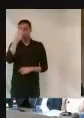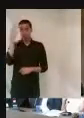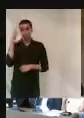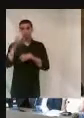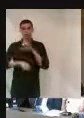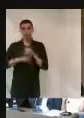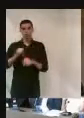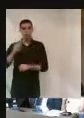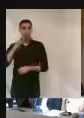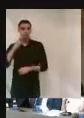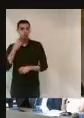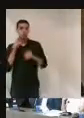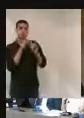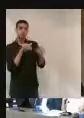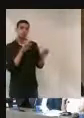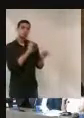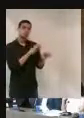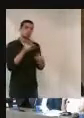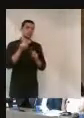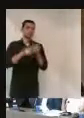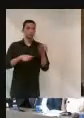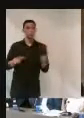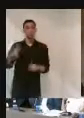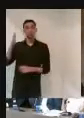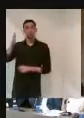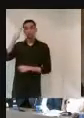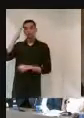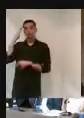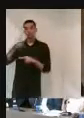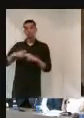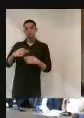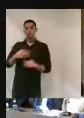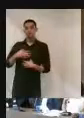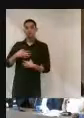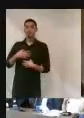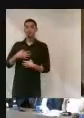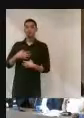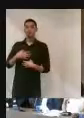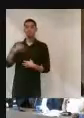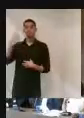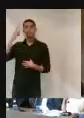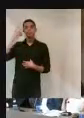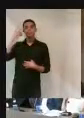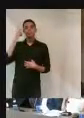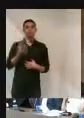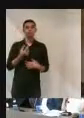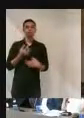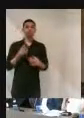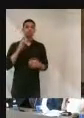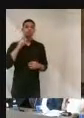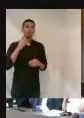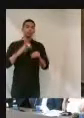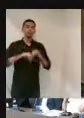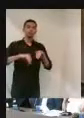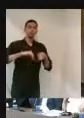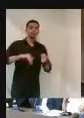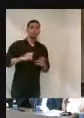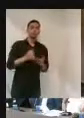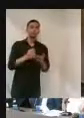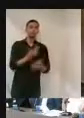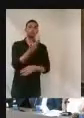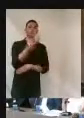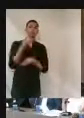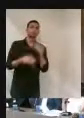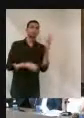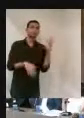próprio catador, porque o consumidor, ele vira a chavinha, né? Ao invés de pensar que ele está fazendo apenas um favor ao meio ambiente, entre